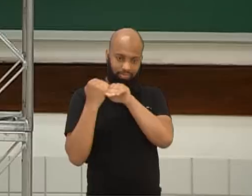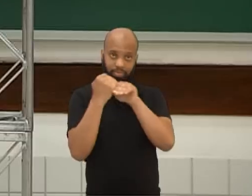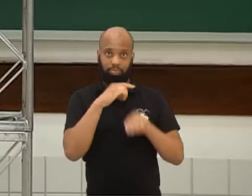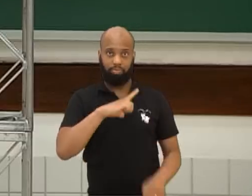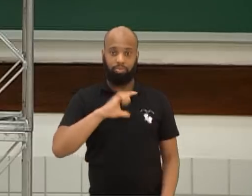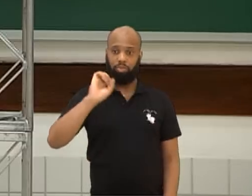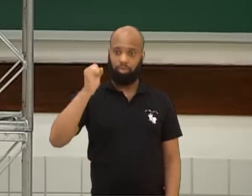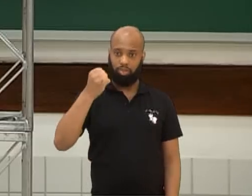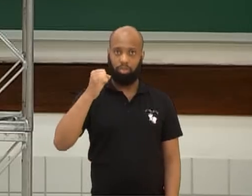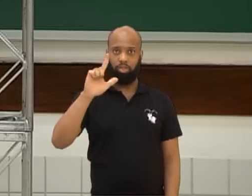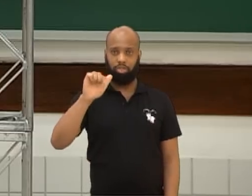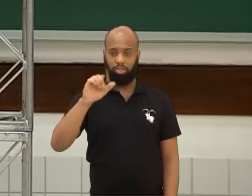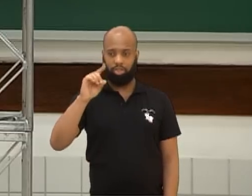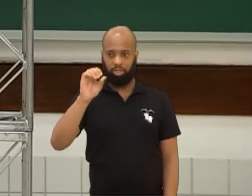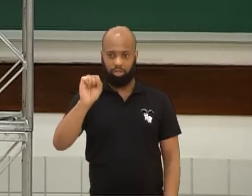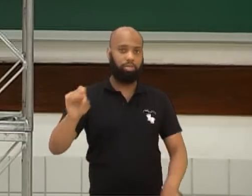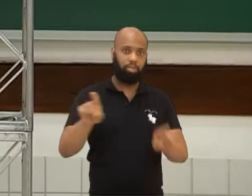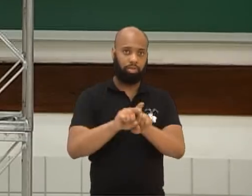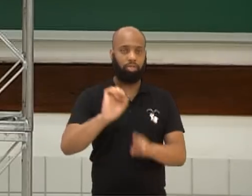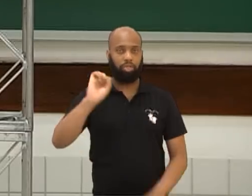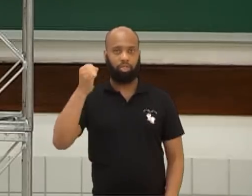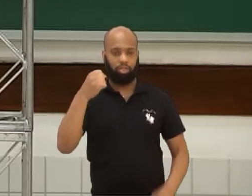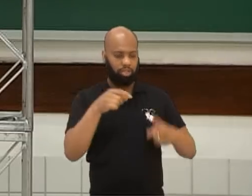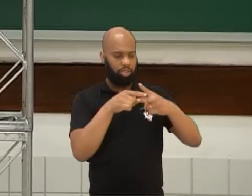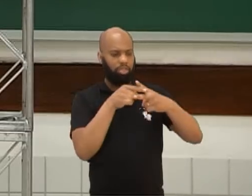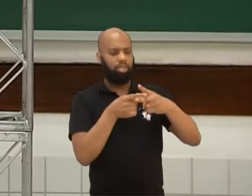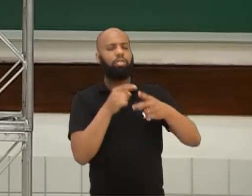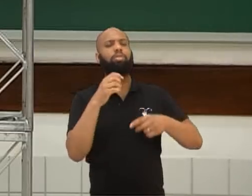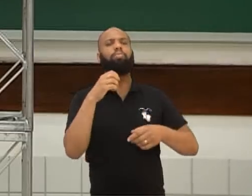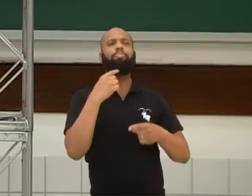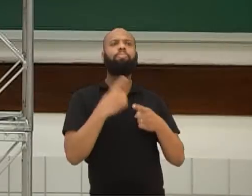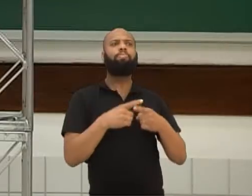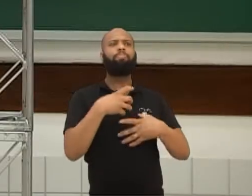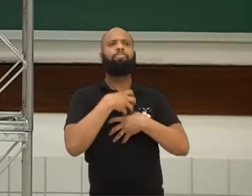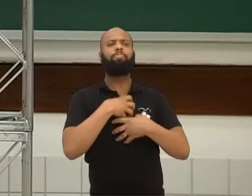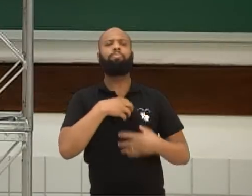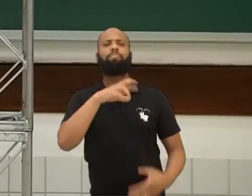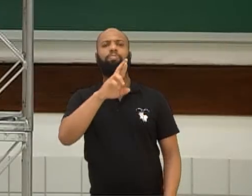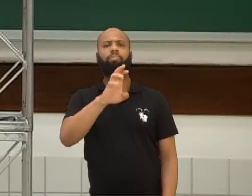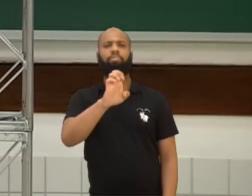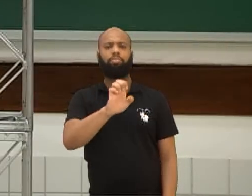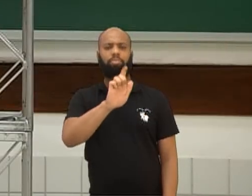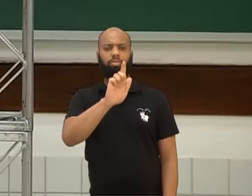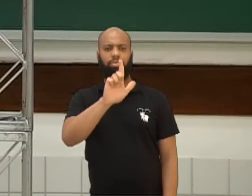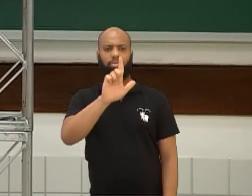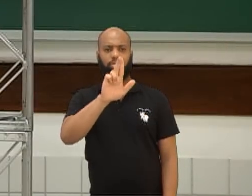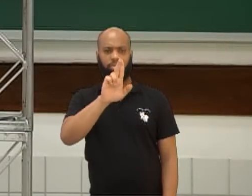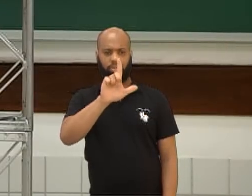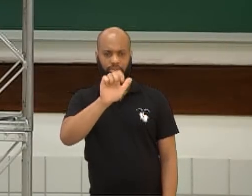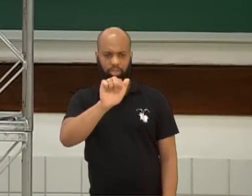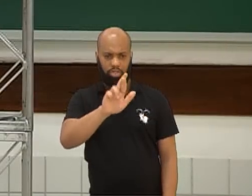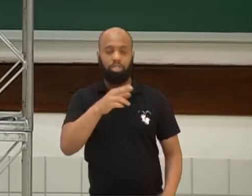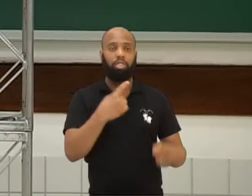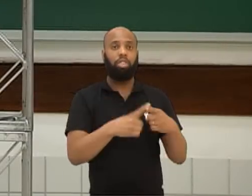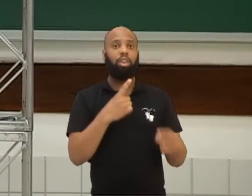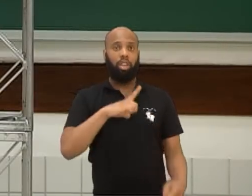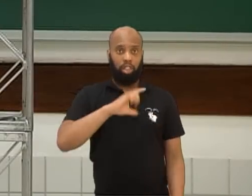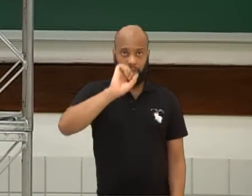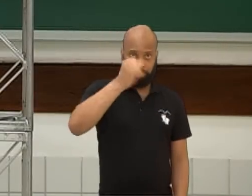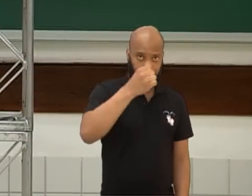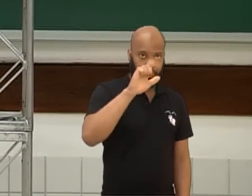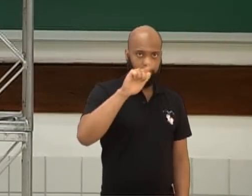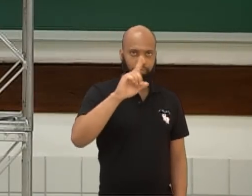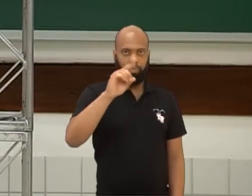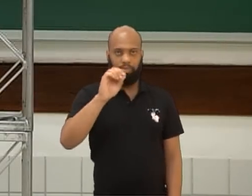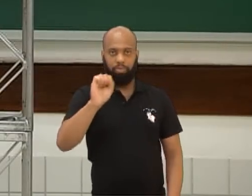e 8 ângulos. Por que ele é chamado de regular? Porque os 8 lados e os